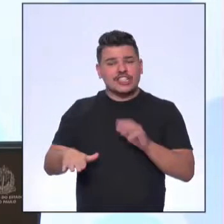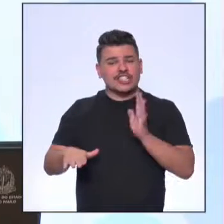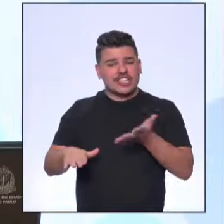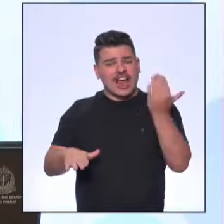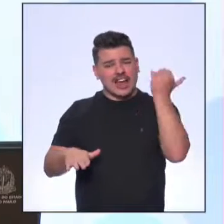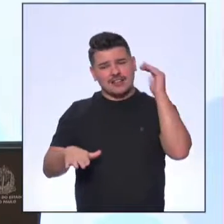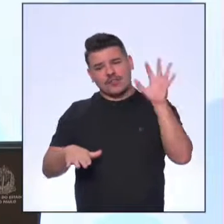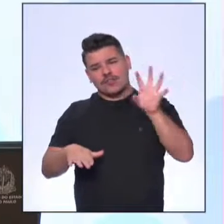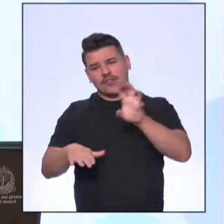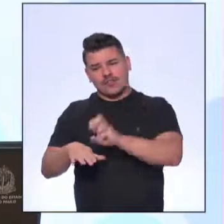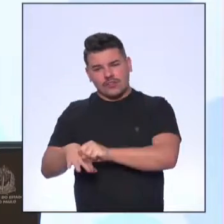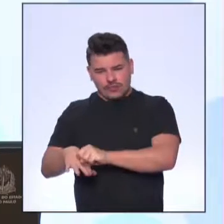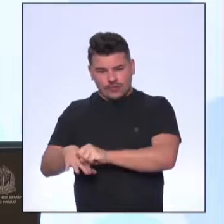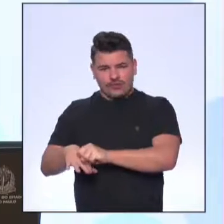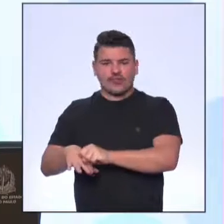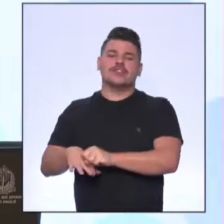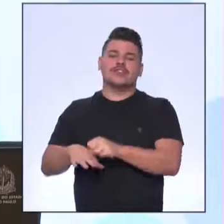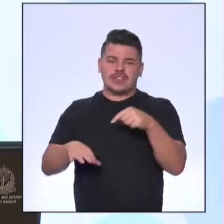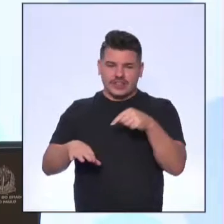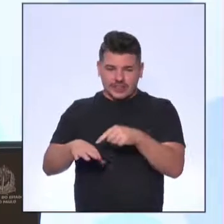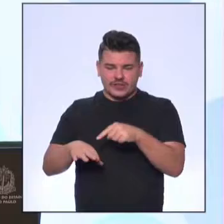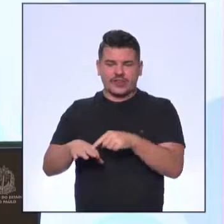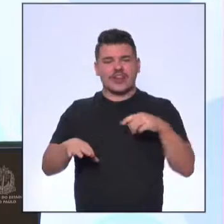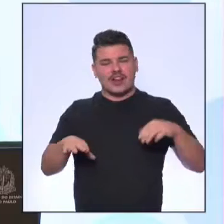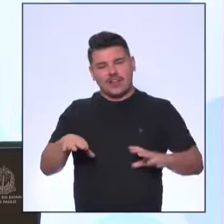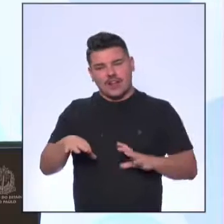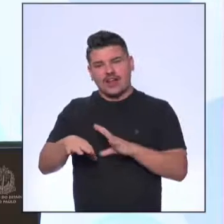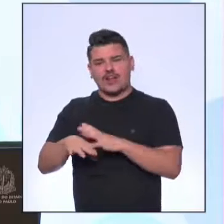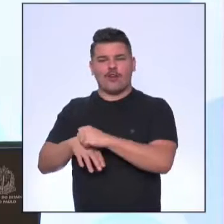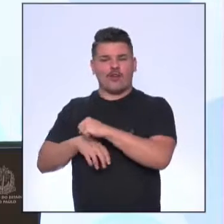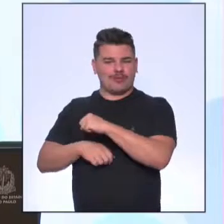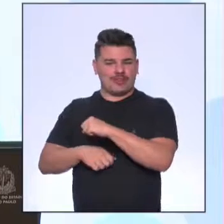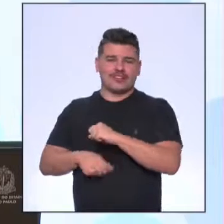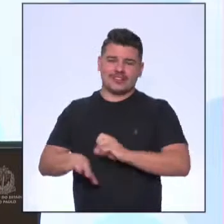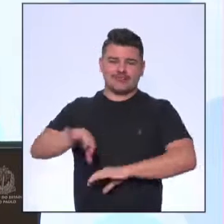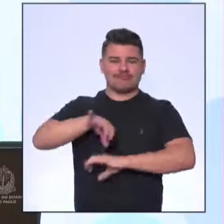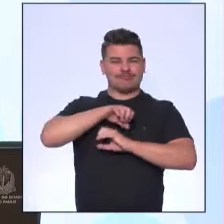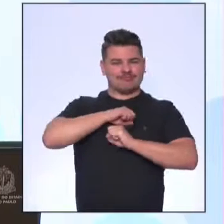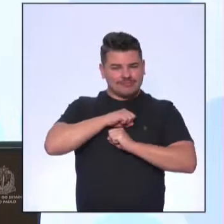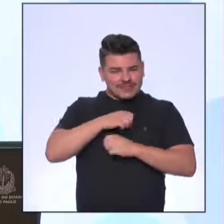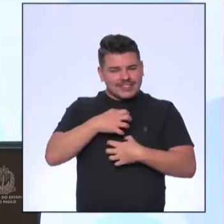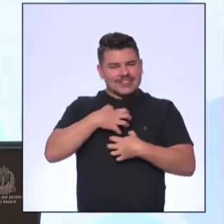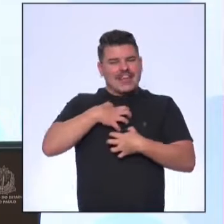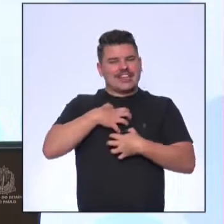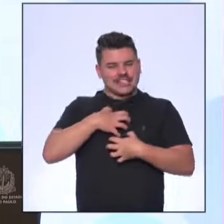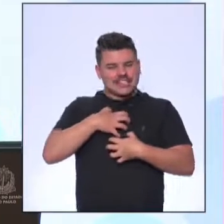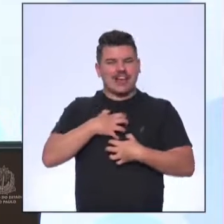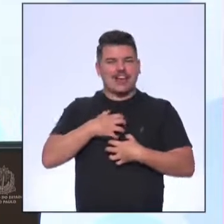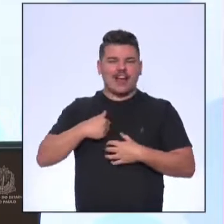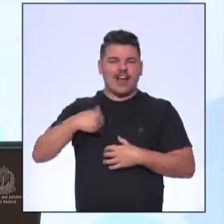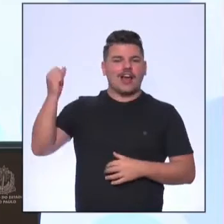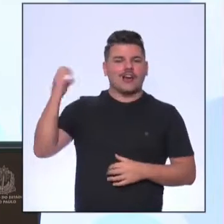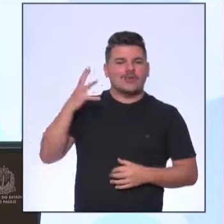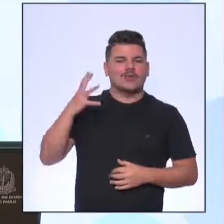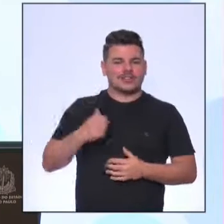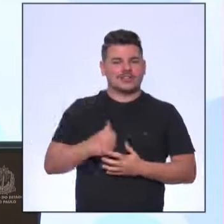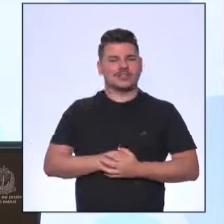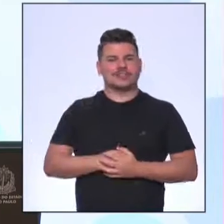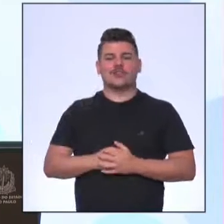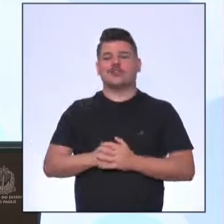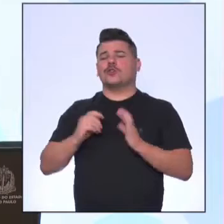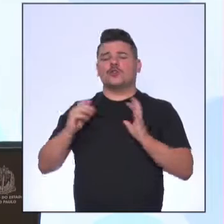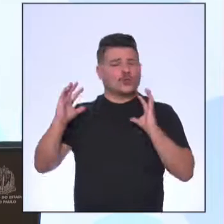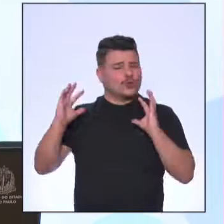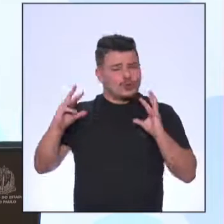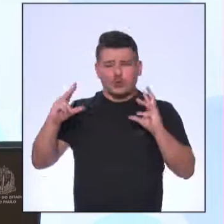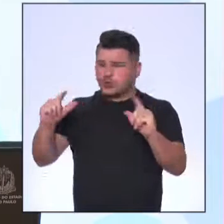vão usar a fotossíntese, né? Vão estar fazendo fotossíntese ou vão ter se alimentado de outros seres que fizeram fotossíntese. Então, eles